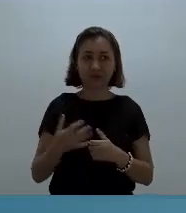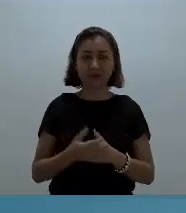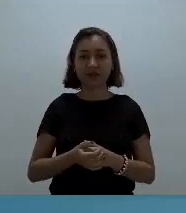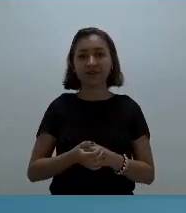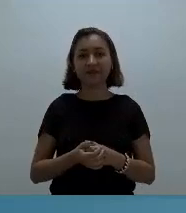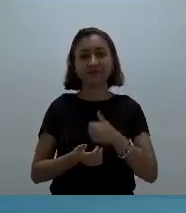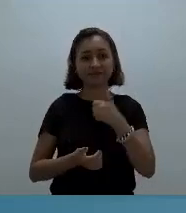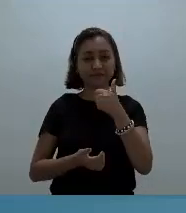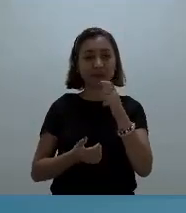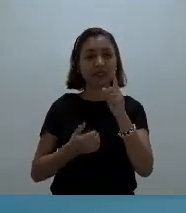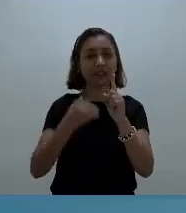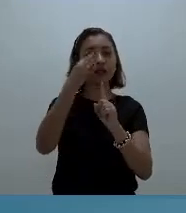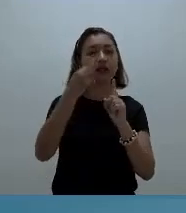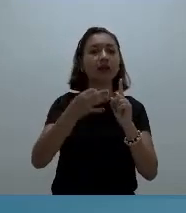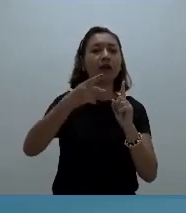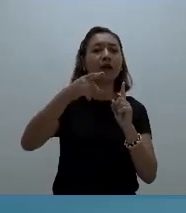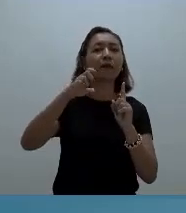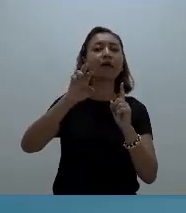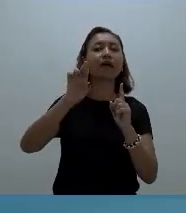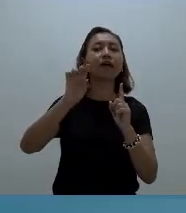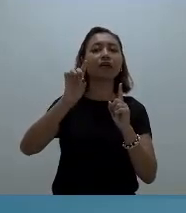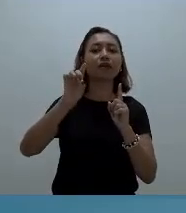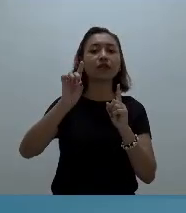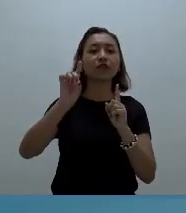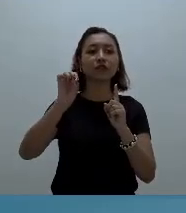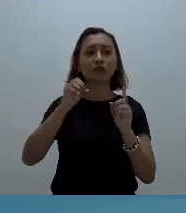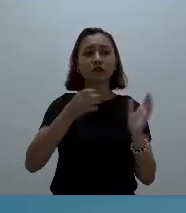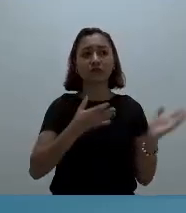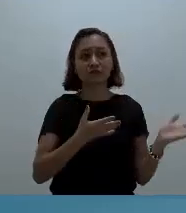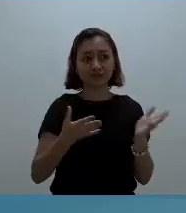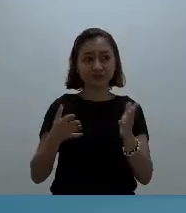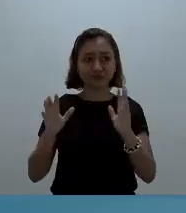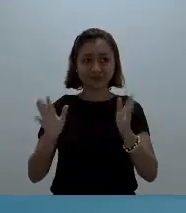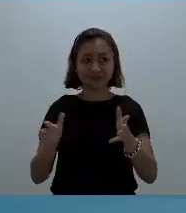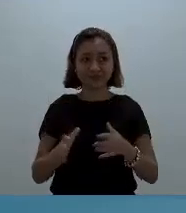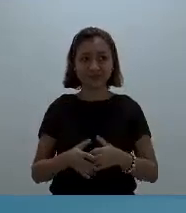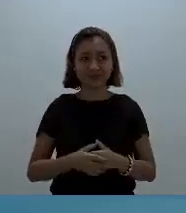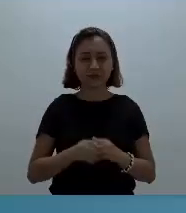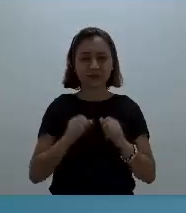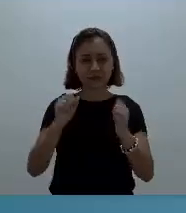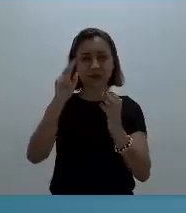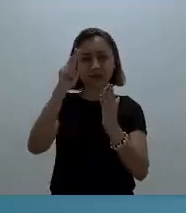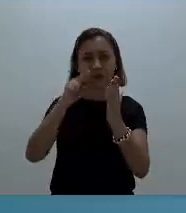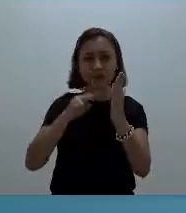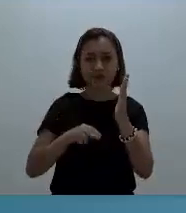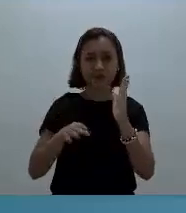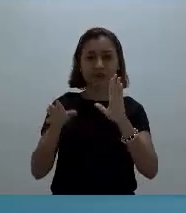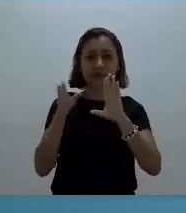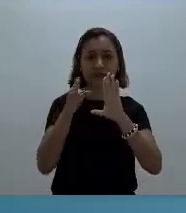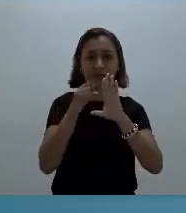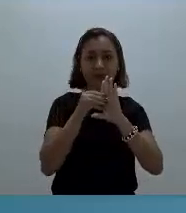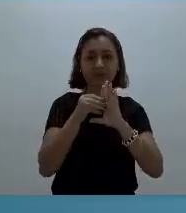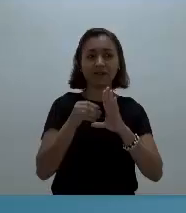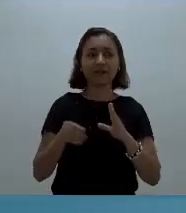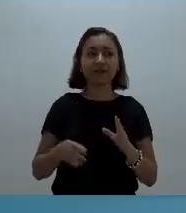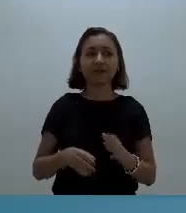Desembargador Pedro, se lhe der a palavra. Obrigado. Pode ler a emenda, se tiver